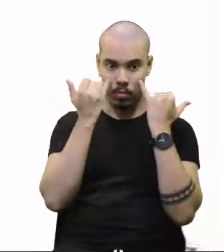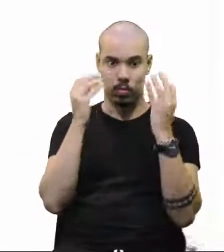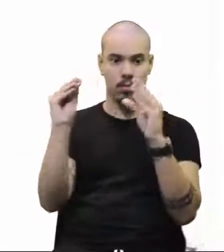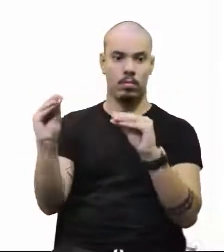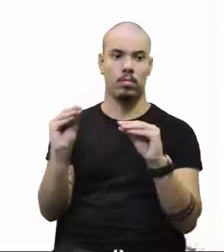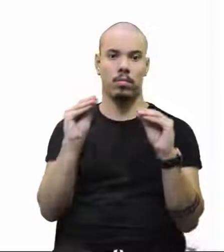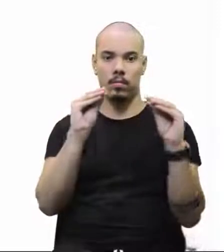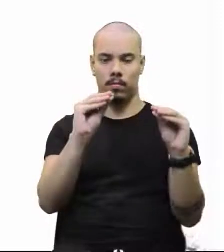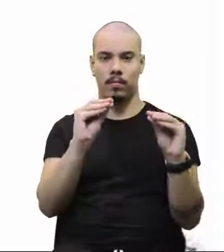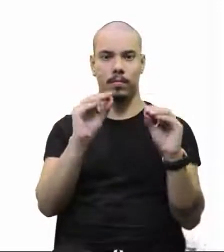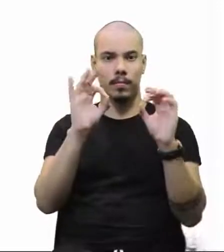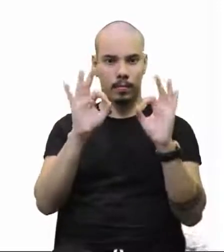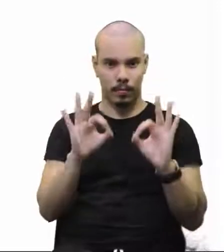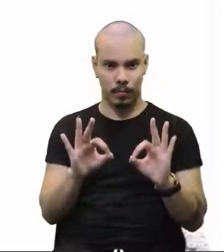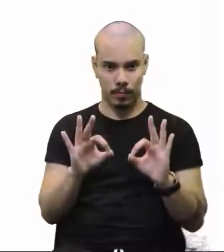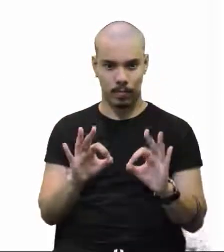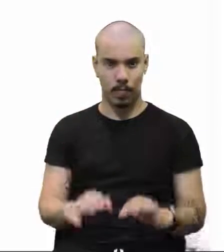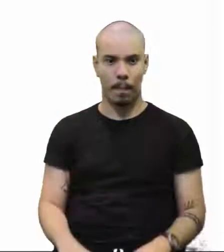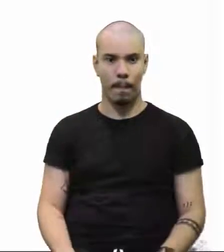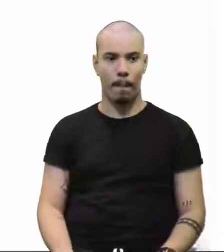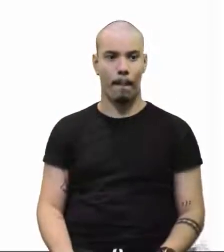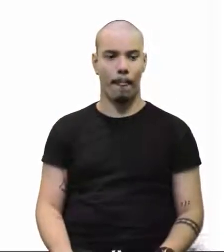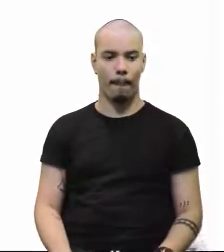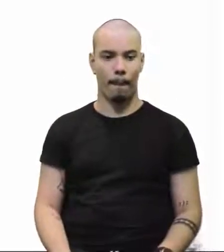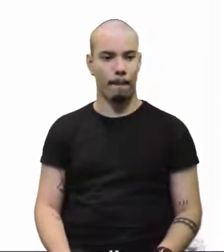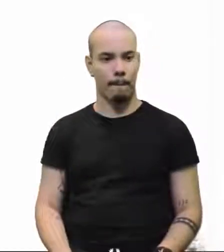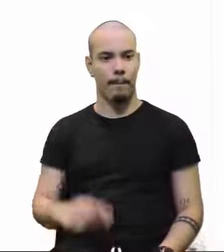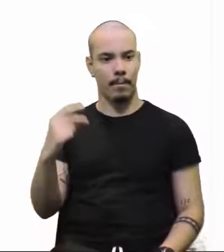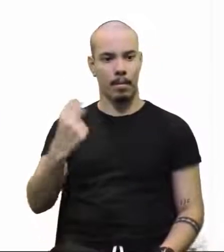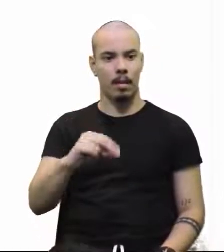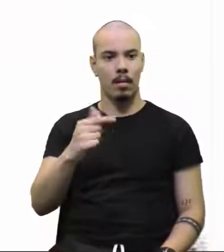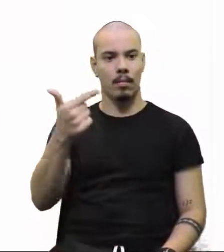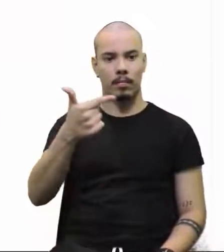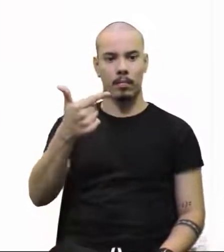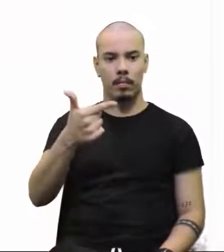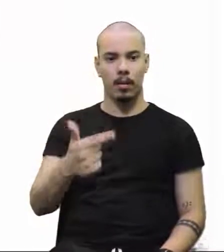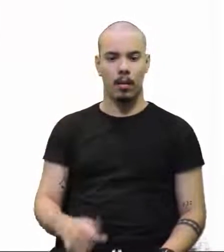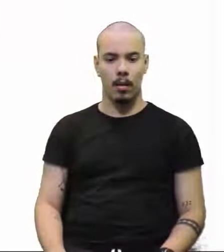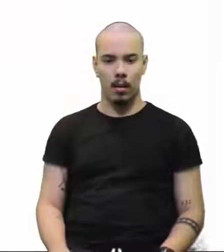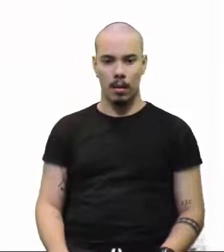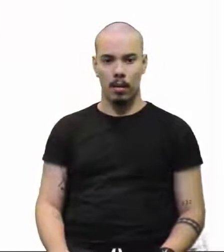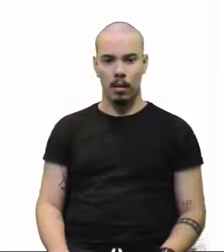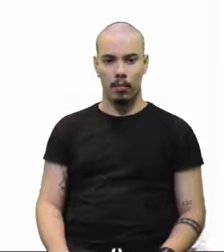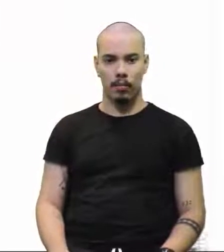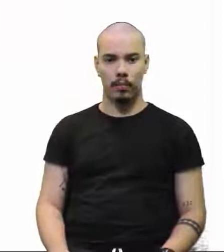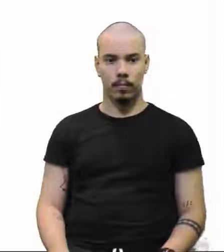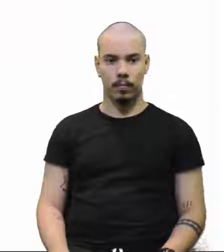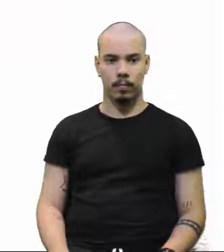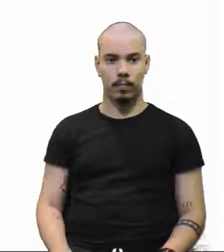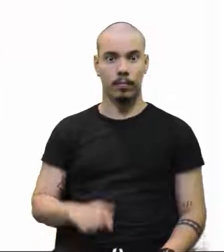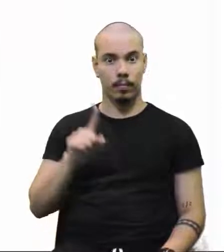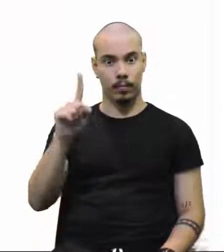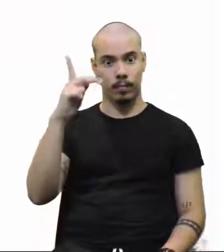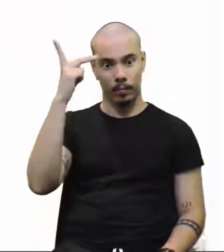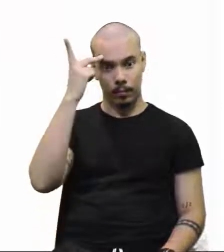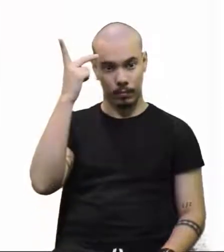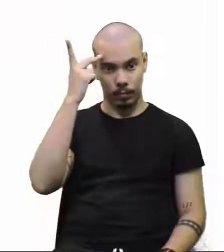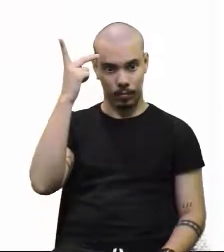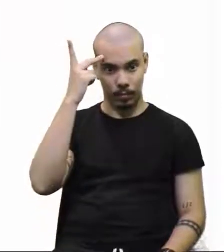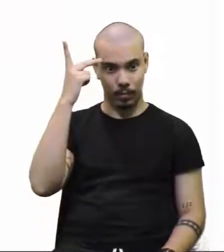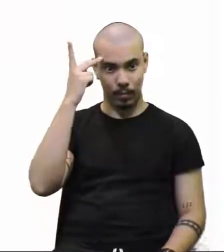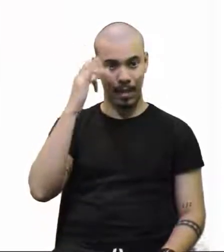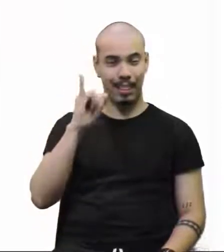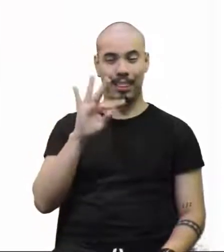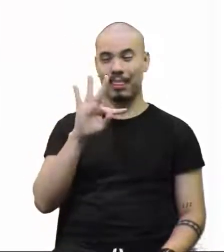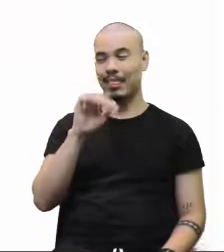Corrente convencional para corrente real. Então, beleza, vamos lá para a nossa segunda questão. ITA, né? São Paulo. ITA,